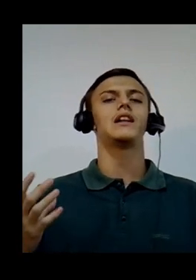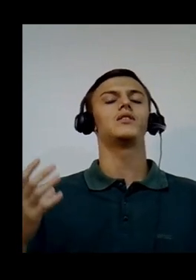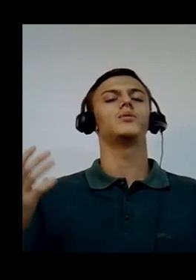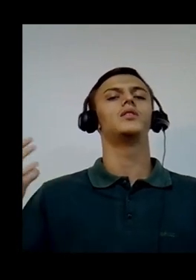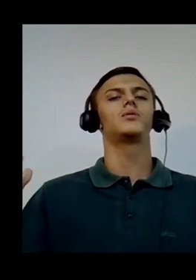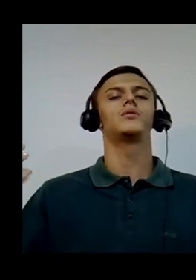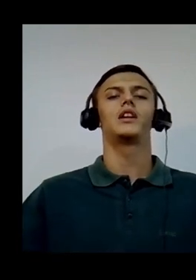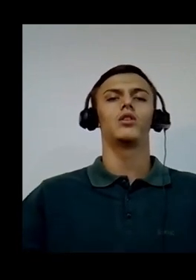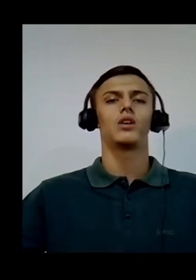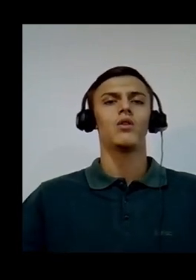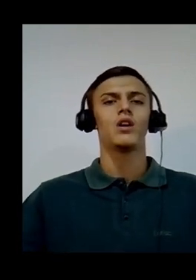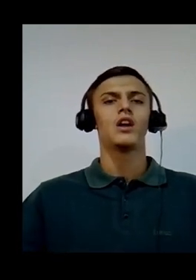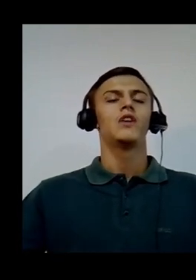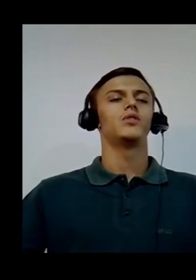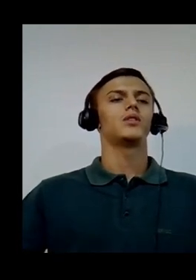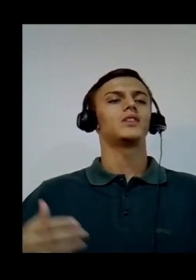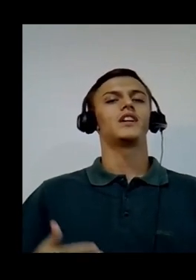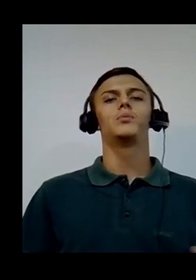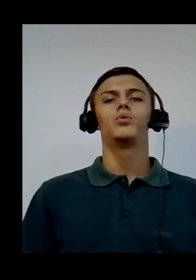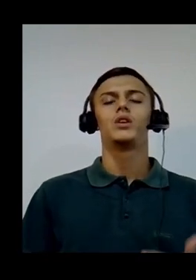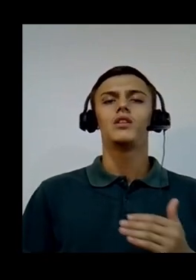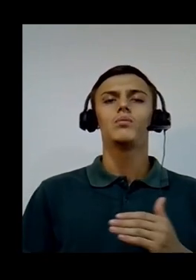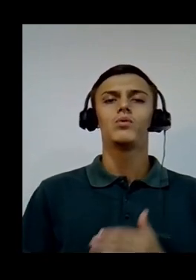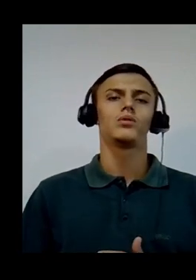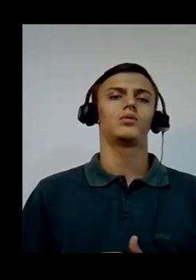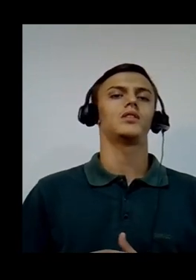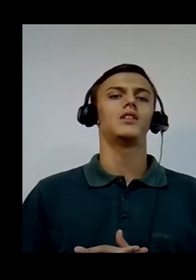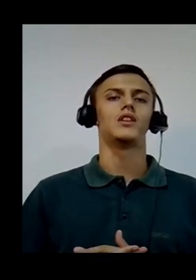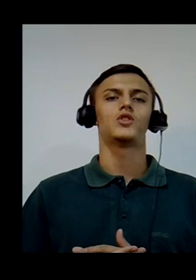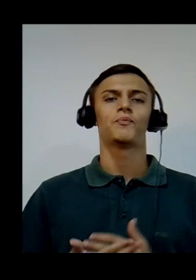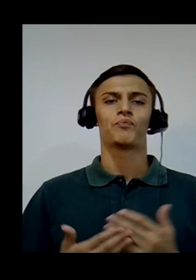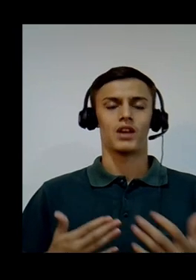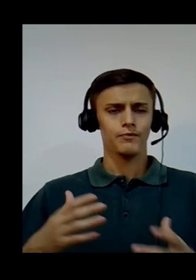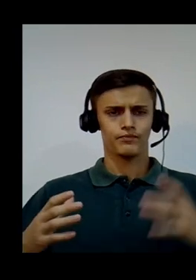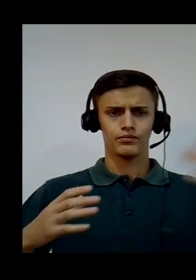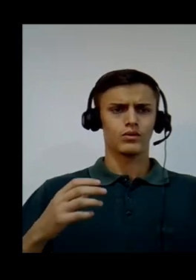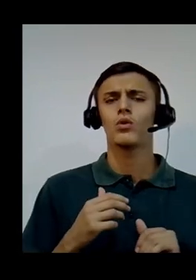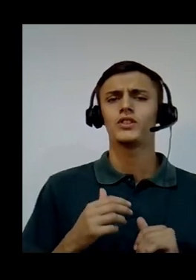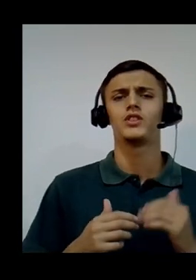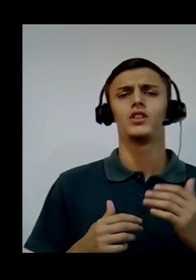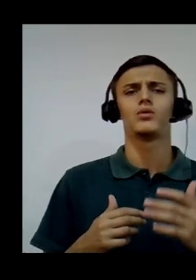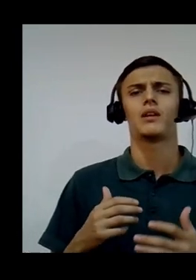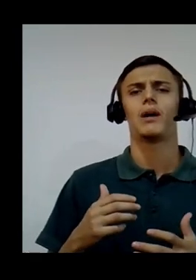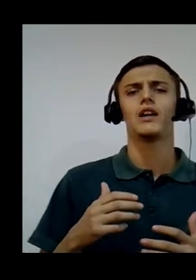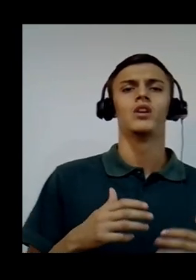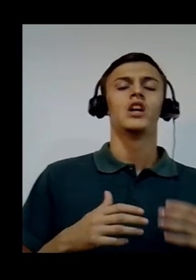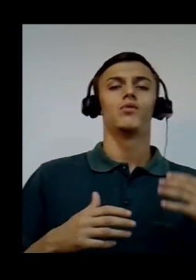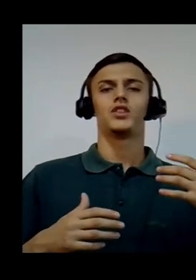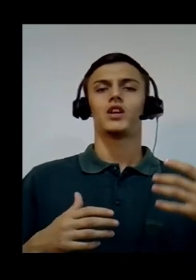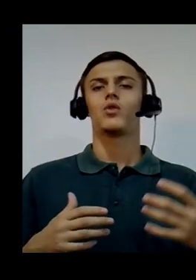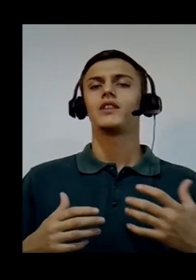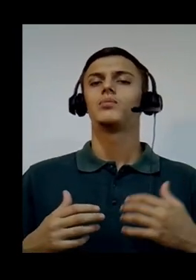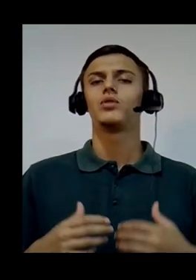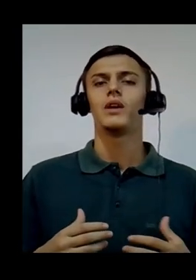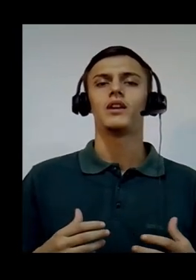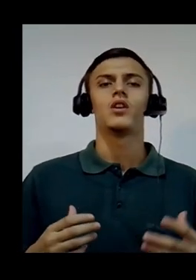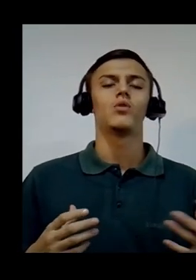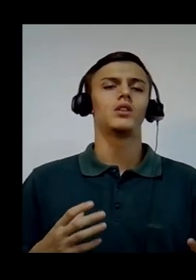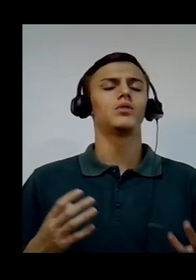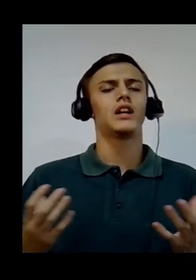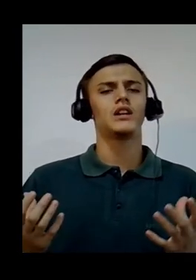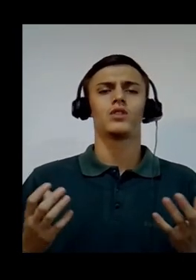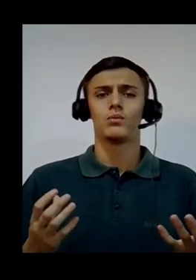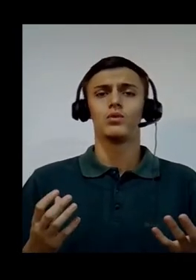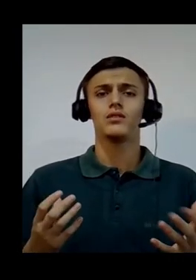faz uma análise dos riscos daquele local, você consegue diminuir e muito o seu acidente. Né? Como a gente disse, o trabalho você já conhece muito